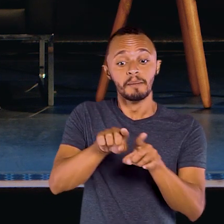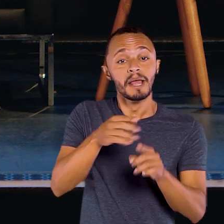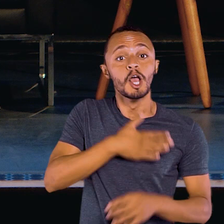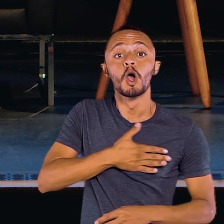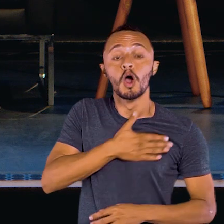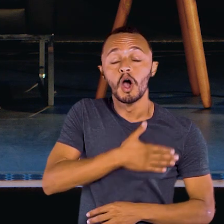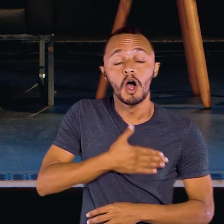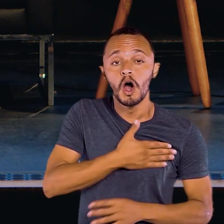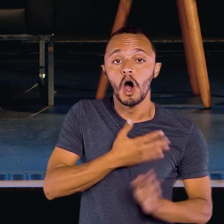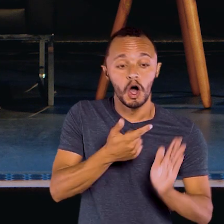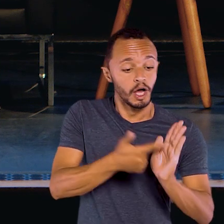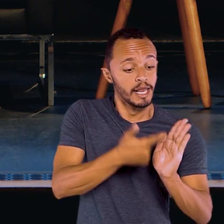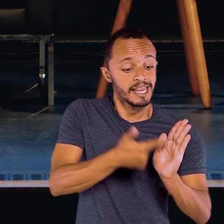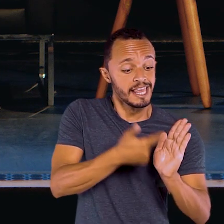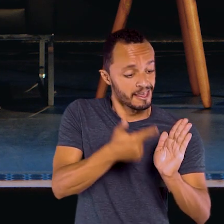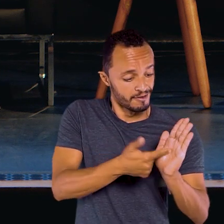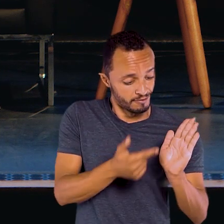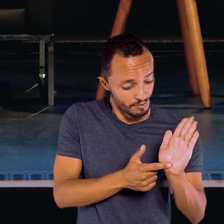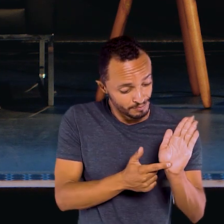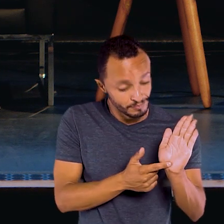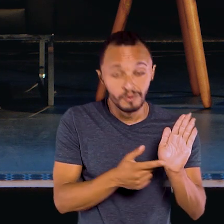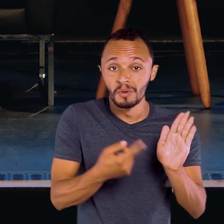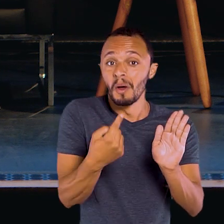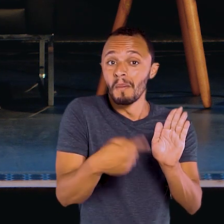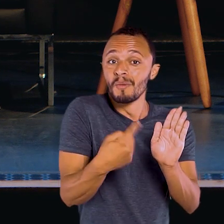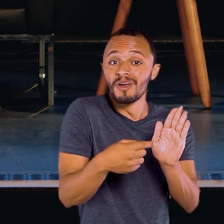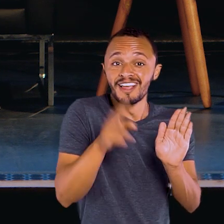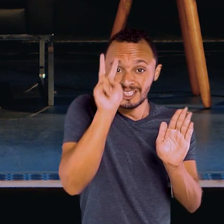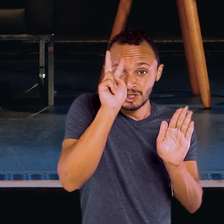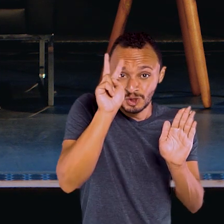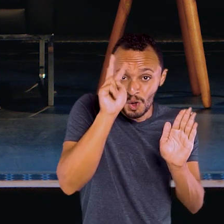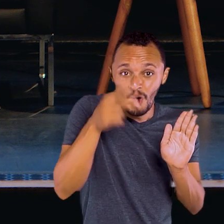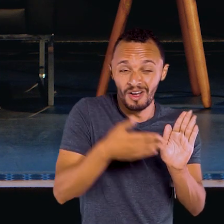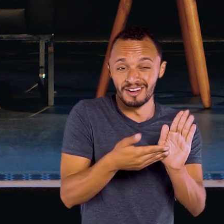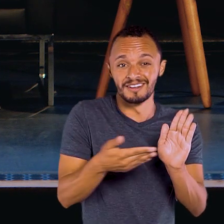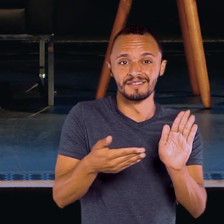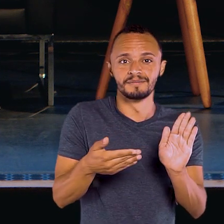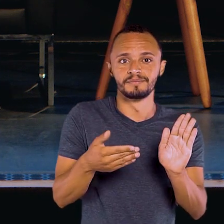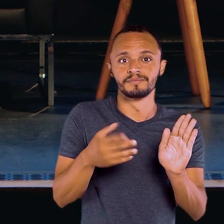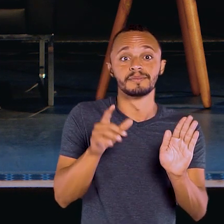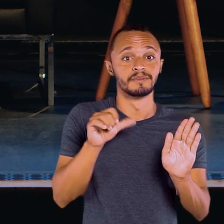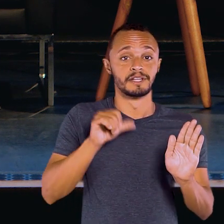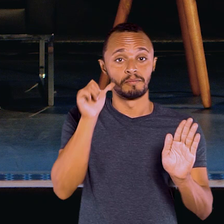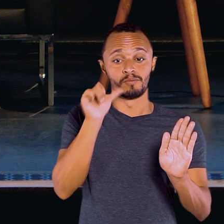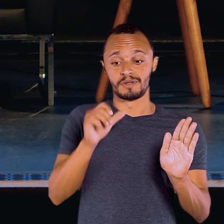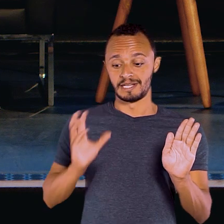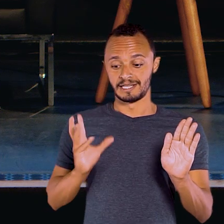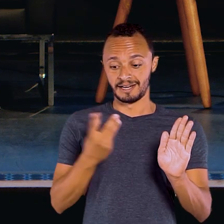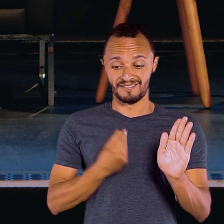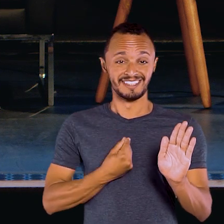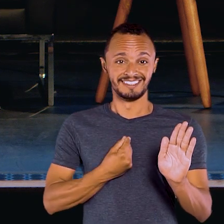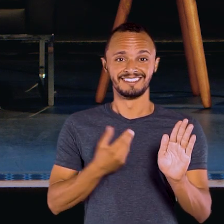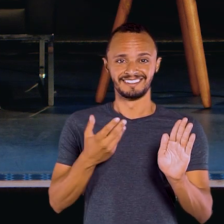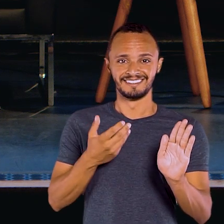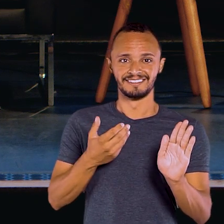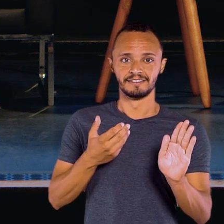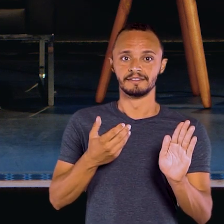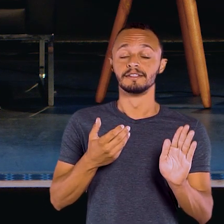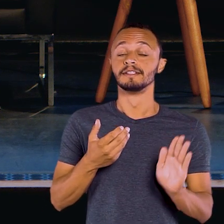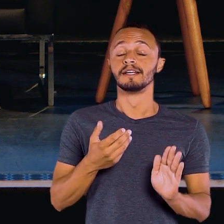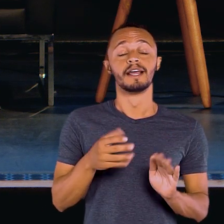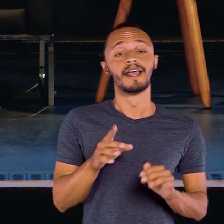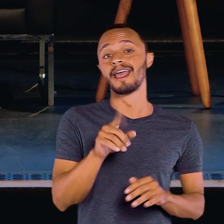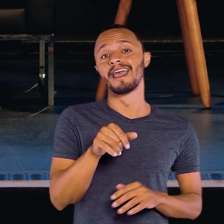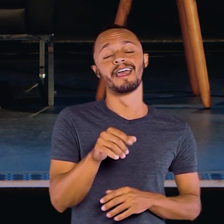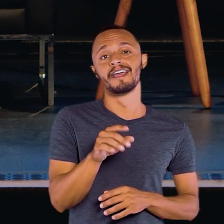história deles e delas. Enfim, eu acho que ao gosto do freguês, né? Ao gosto